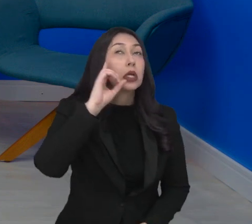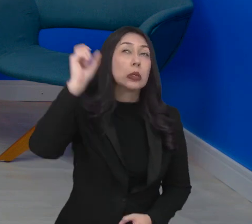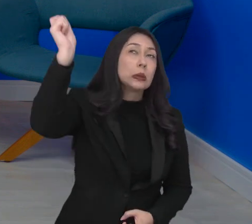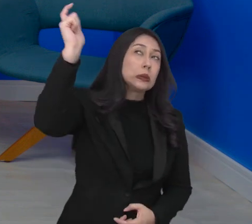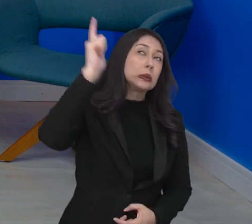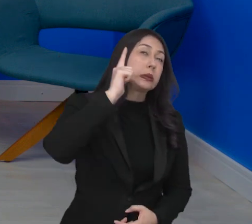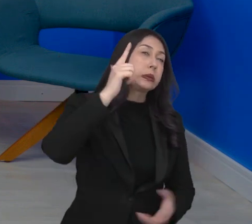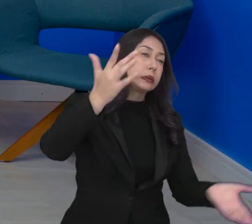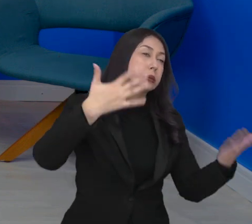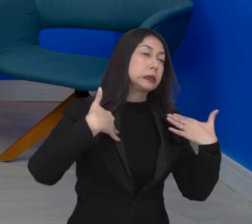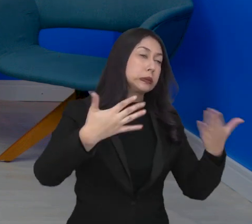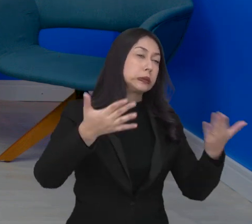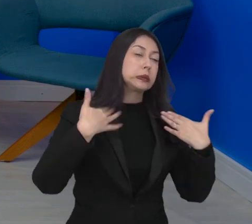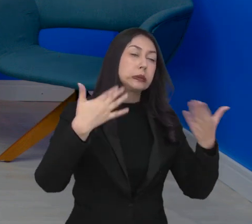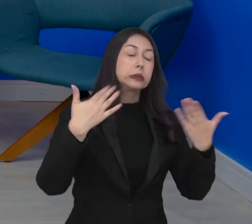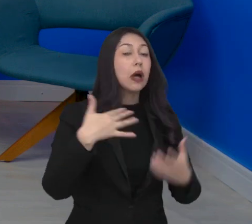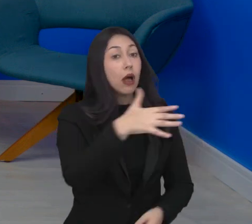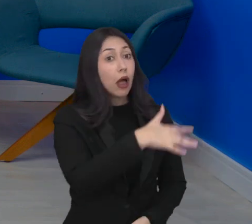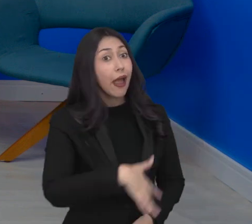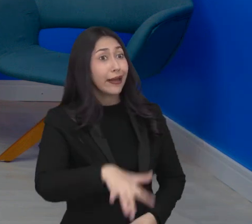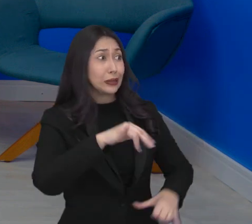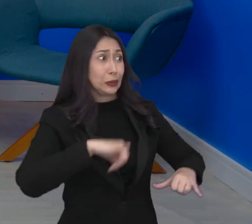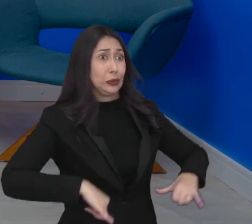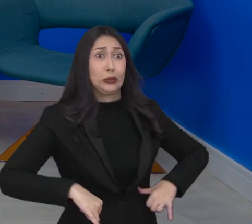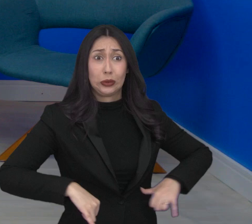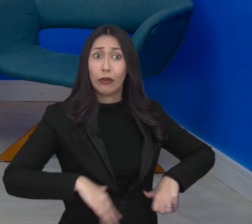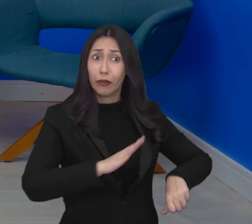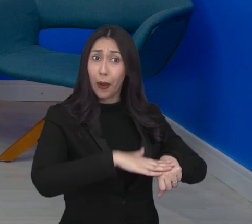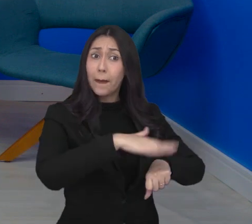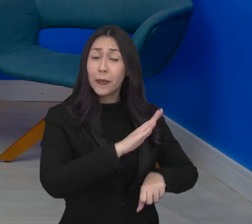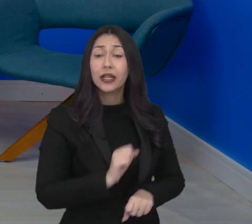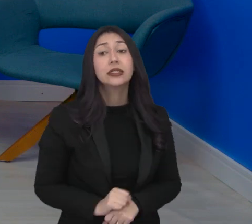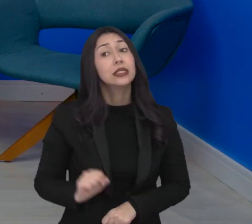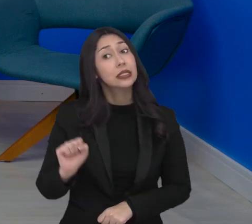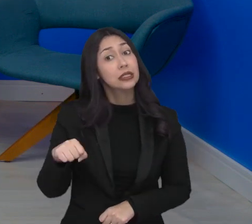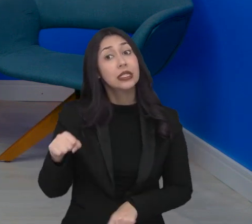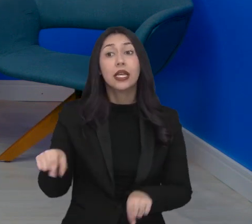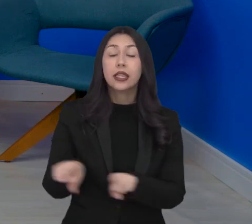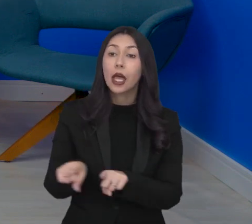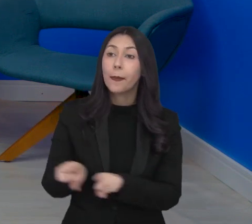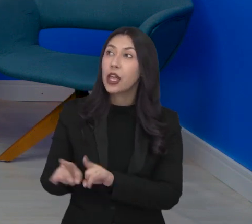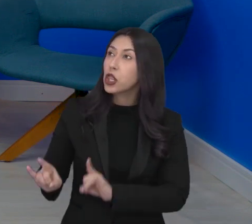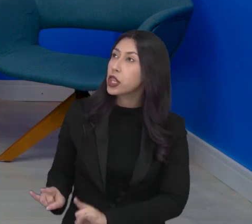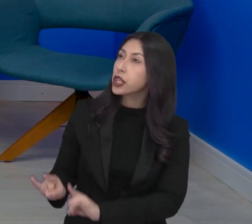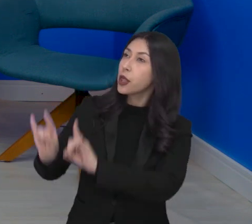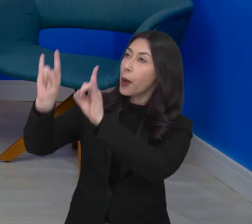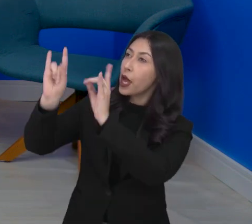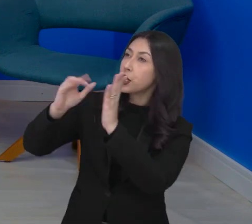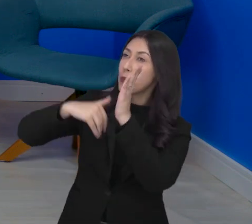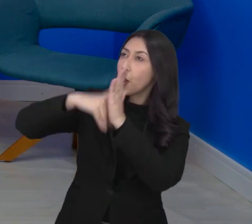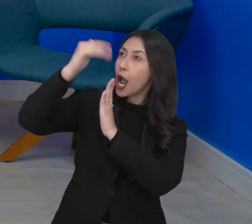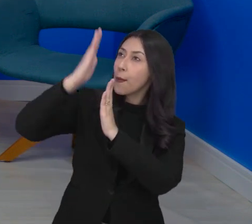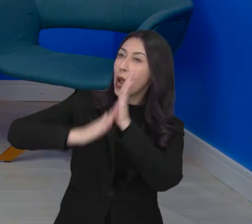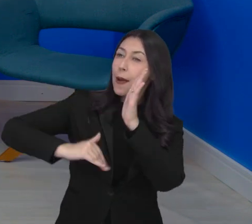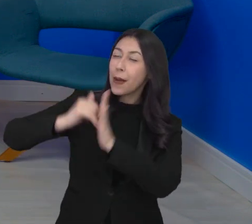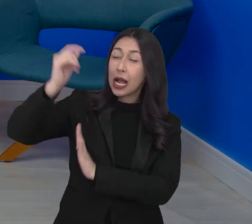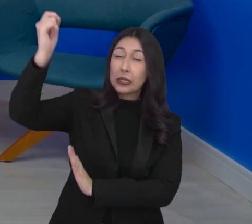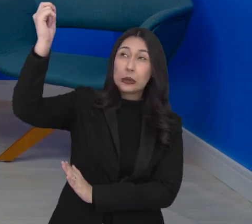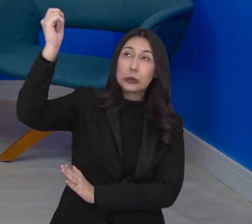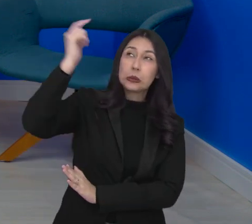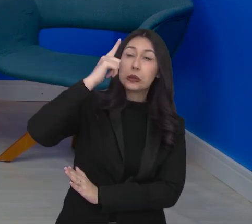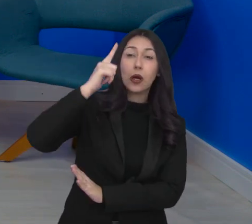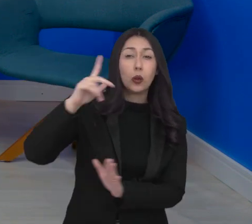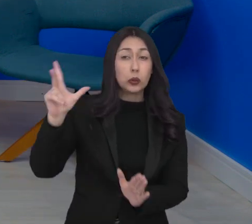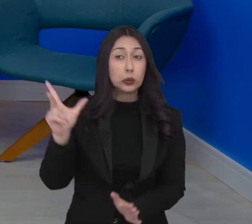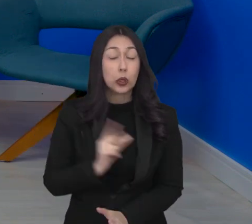todos os dias a essas altas temperaturas, né? Elas sentem ainda mais. Com certeza. Quem, por exemplo, pinta um prédio que fica ali no andaime, o